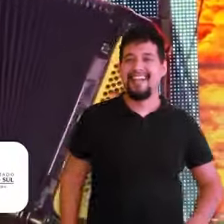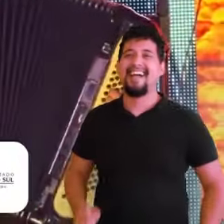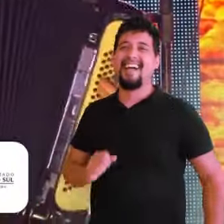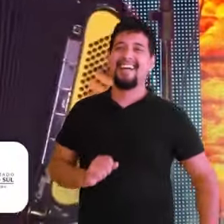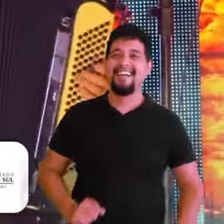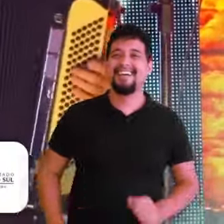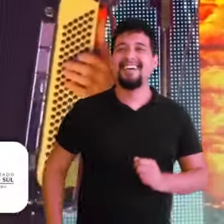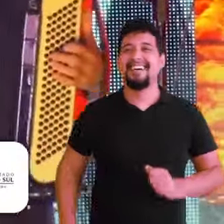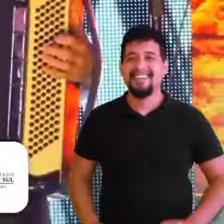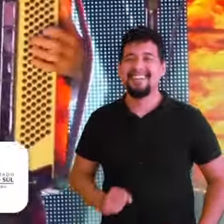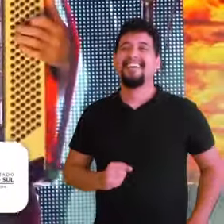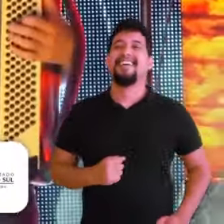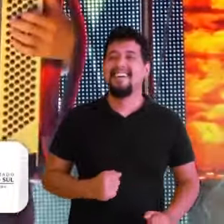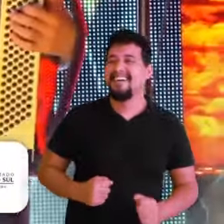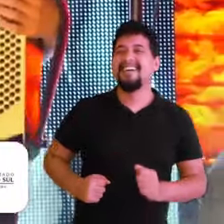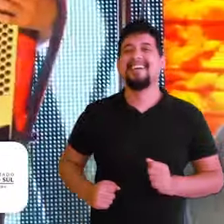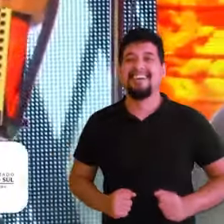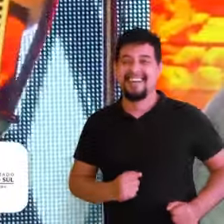Vai, Junior Pierre!